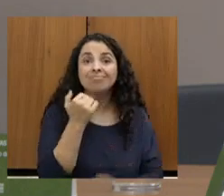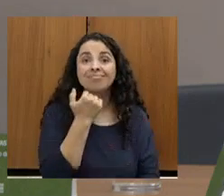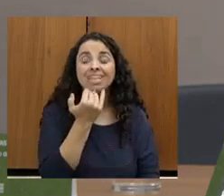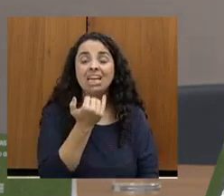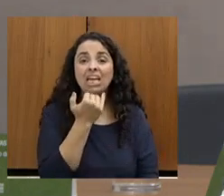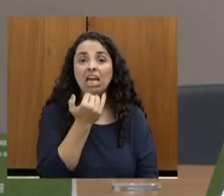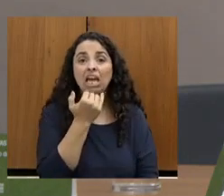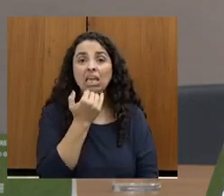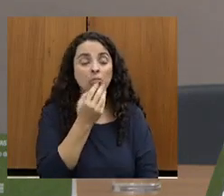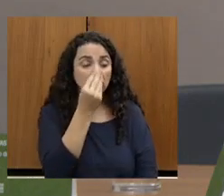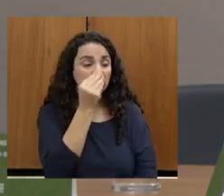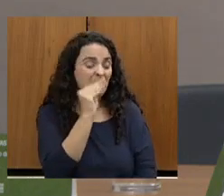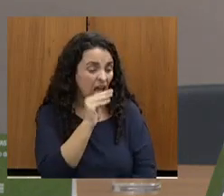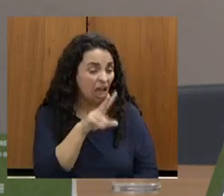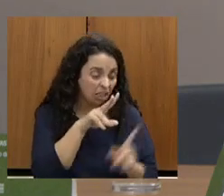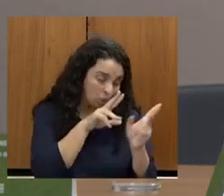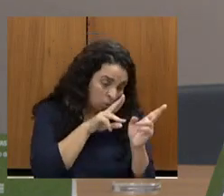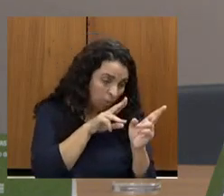em sala não é normal.